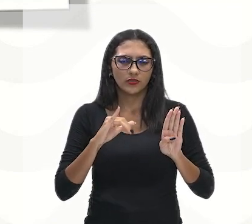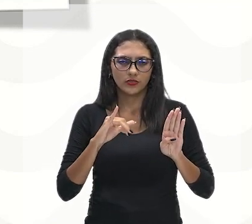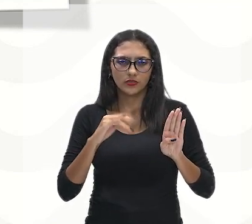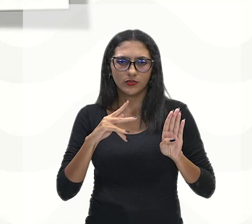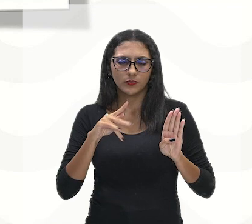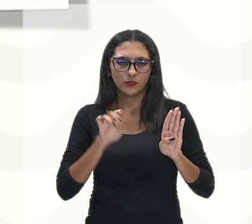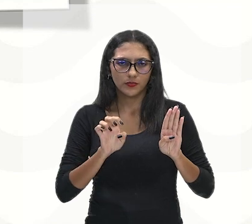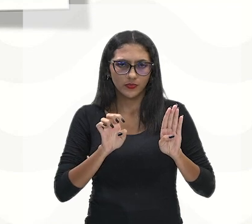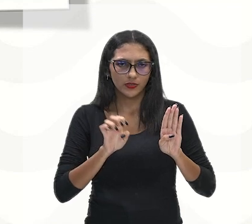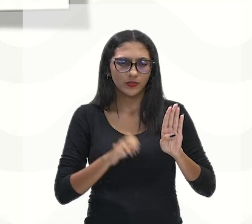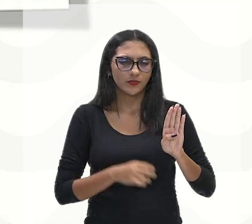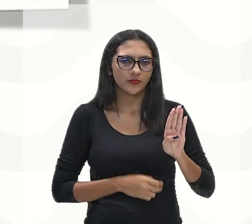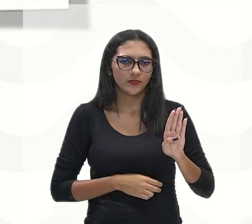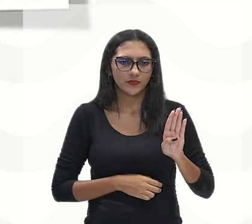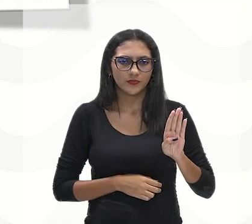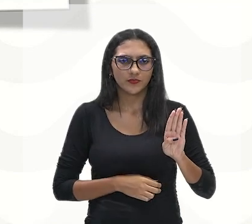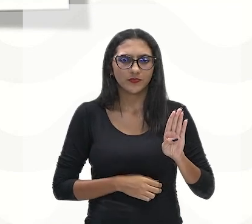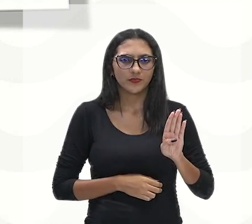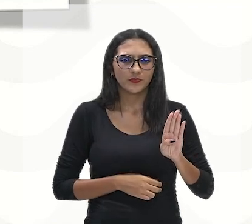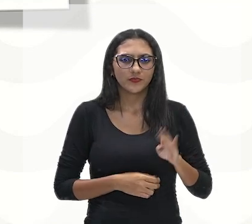que é receita.